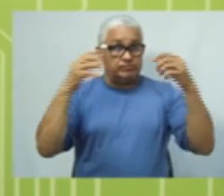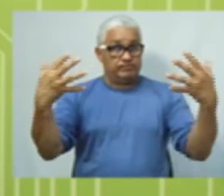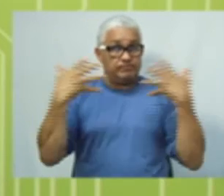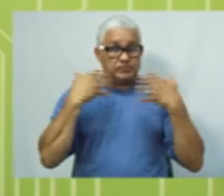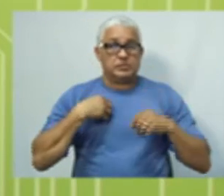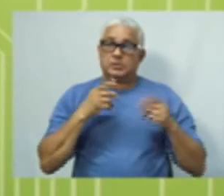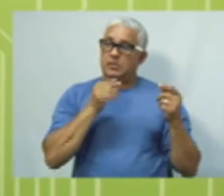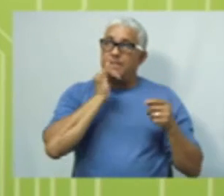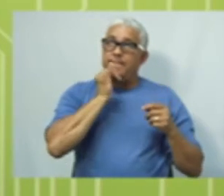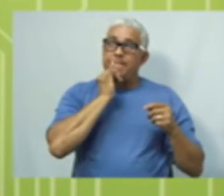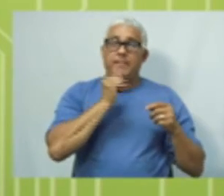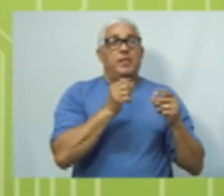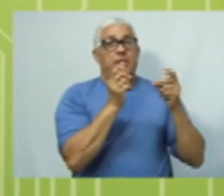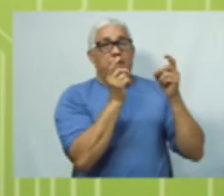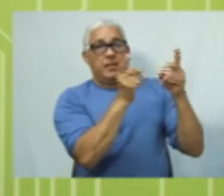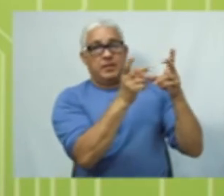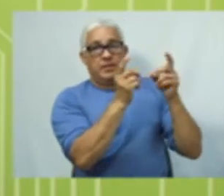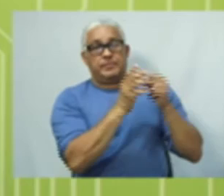uma